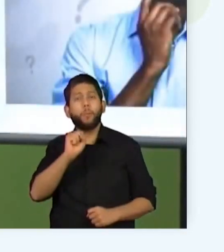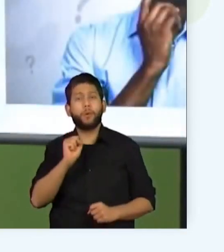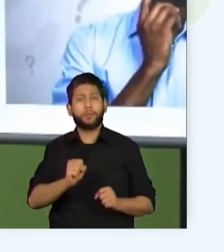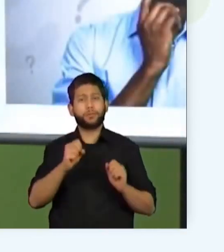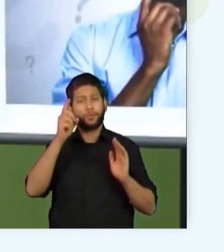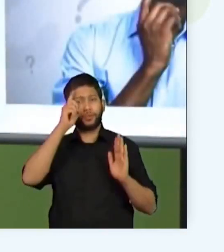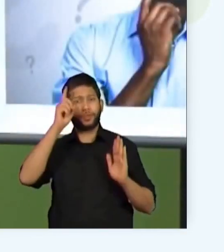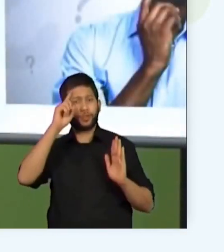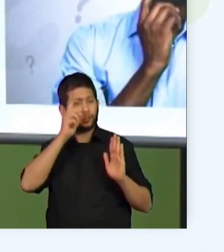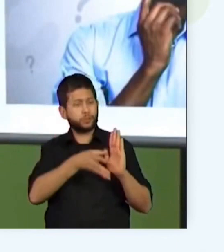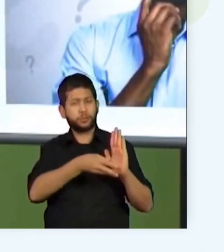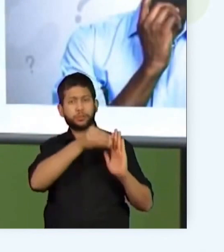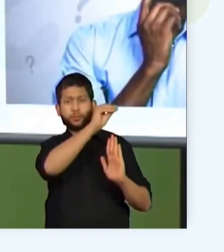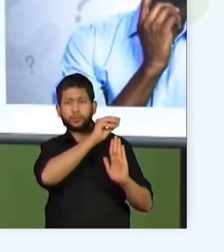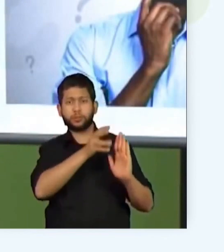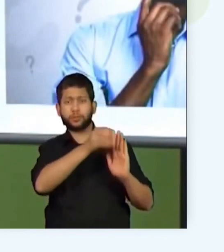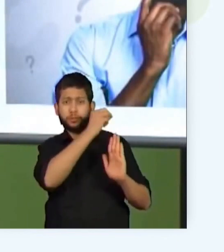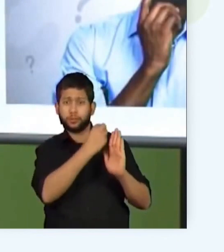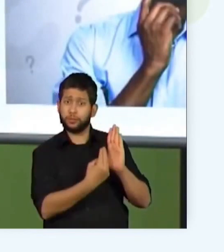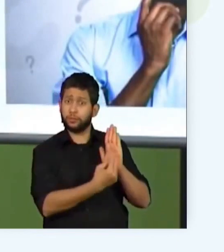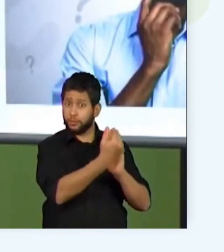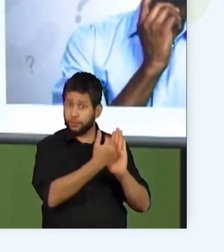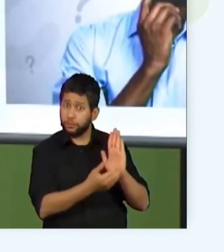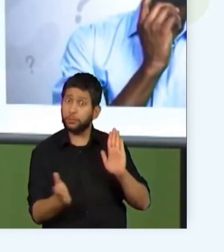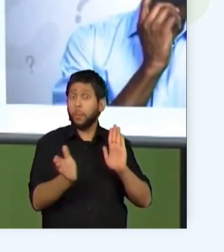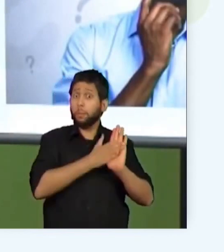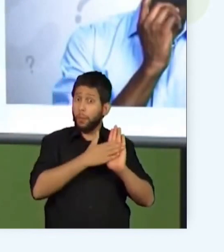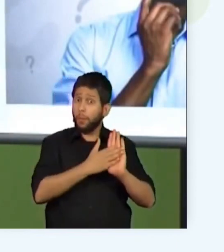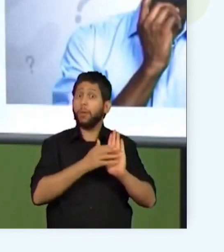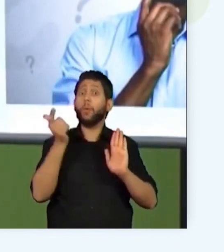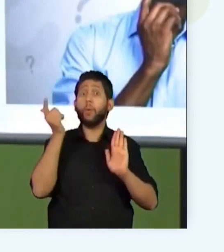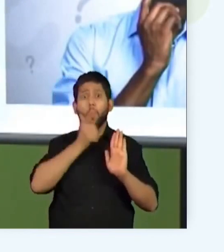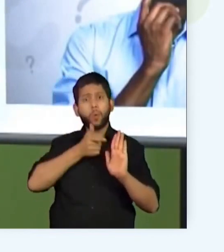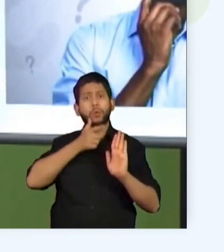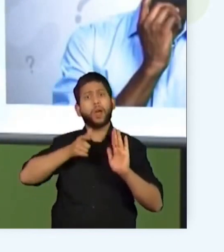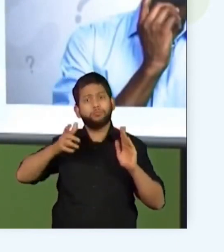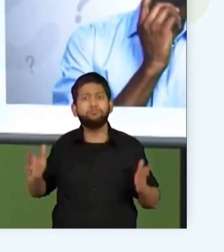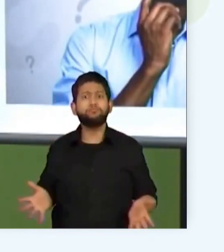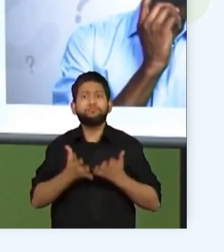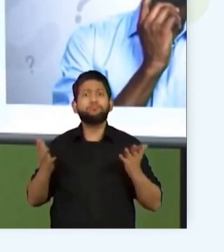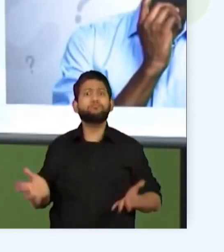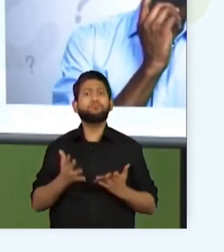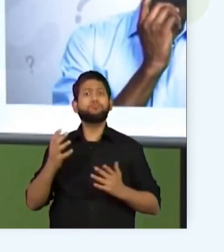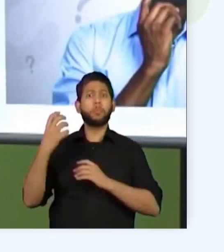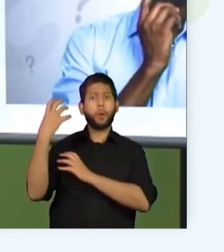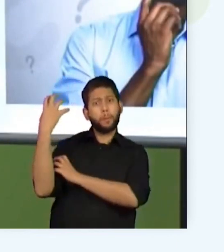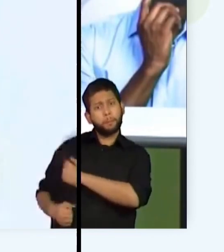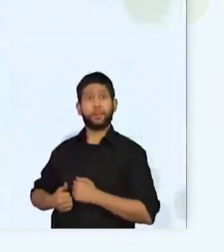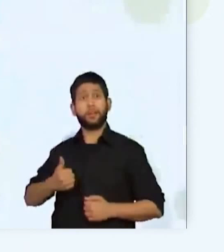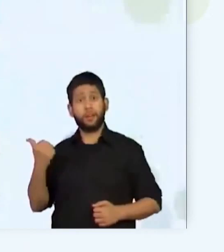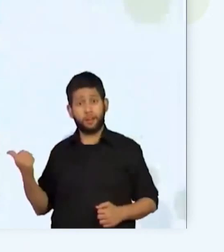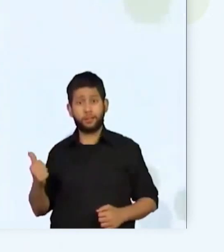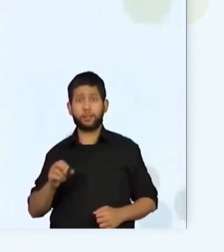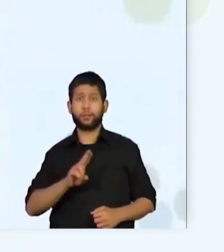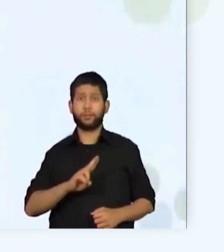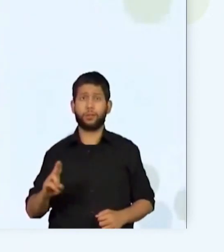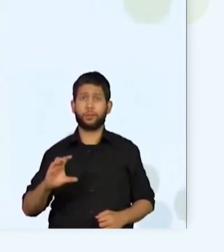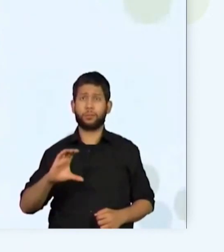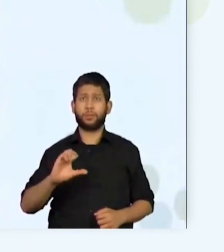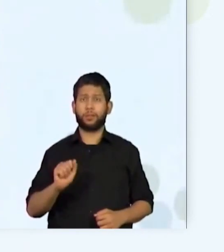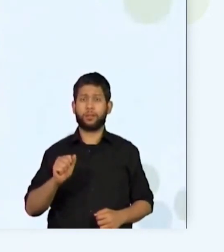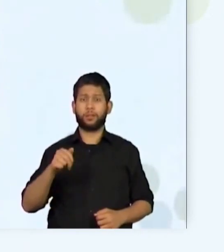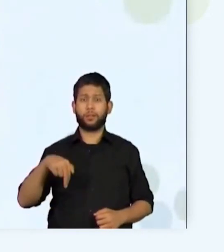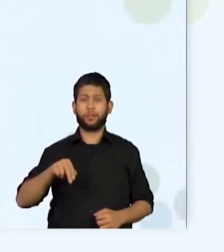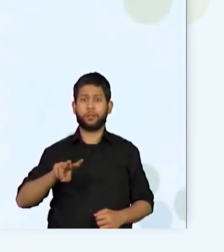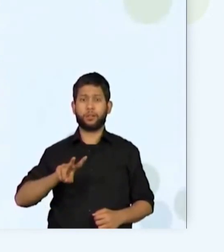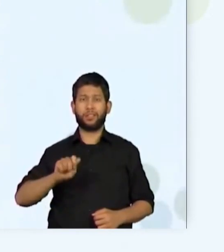dia para aumentar essa representatividade e esse empoderamento? Seria muito interessante, não é? Aqui tem um exemplo